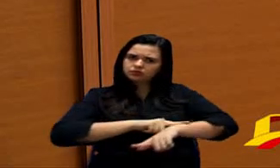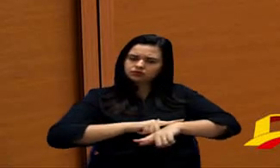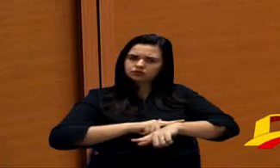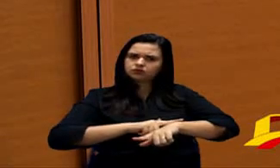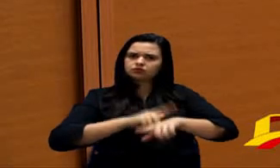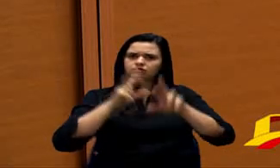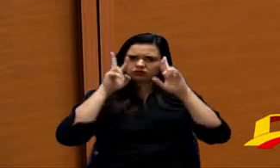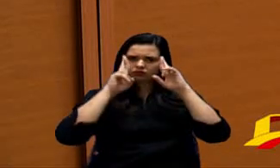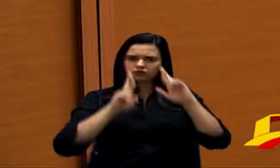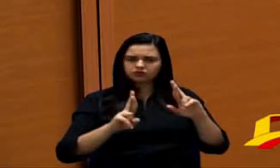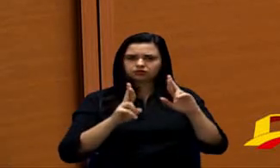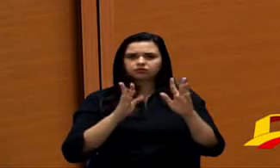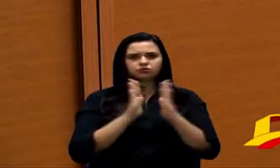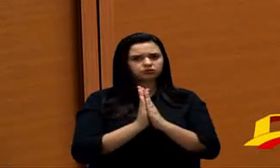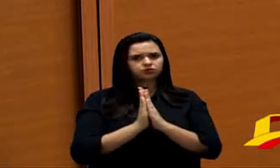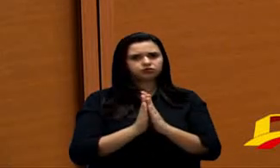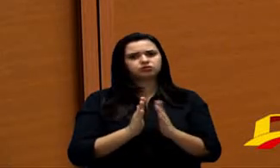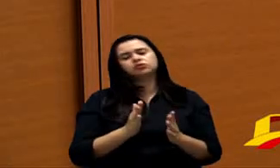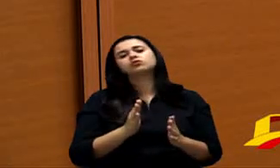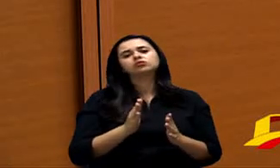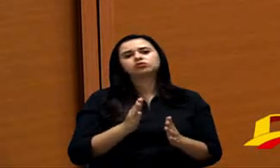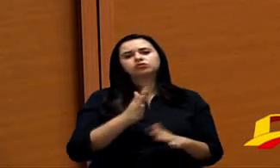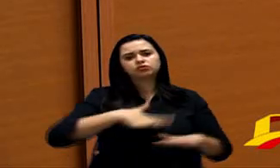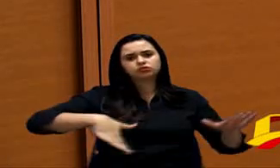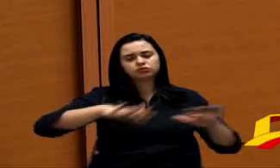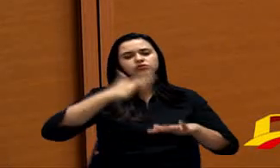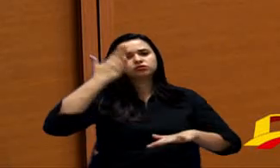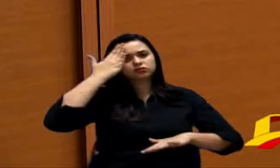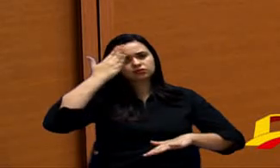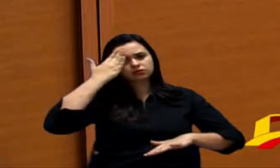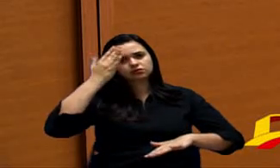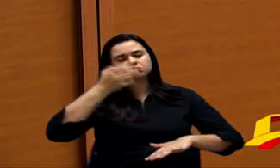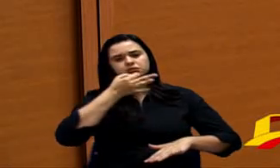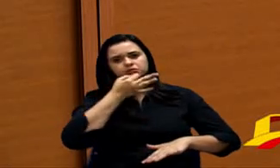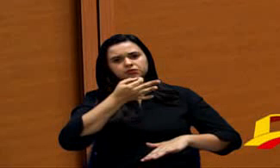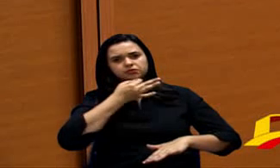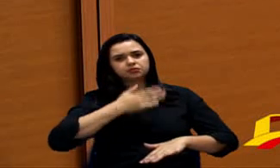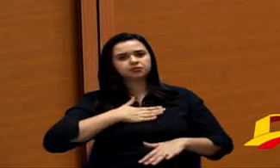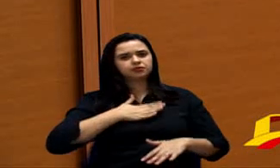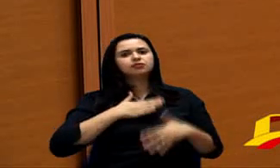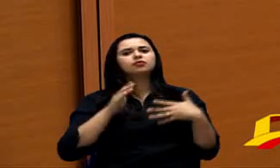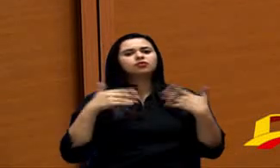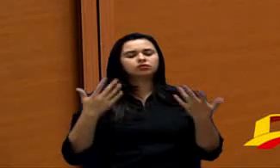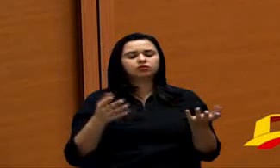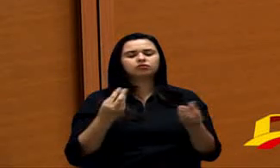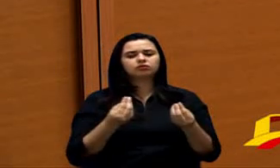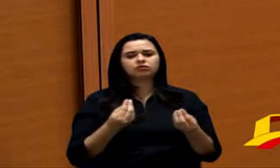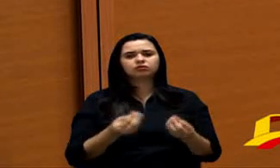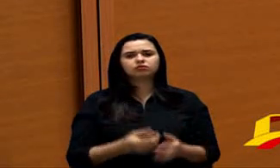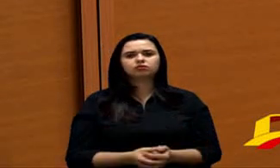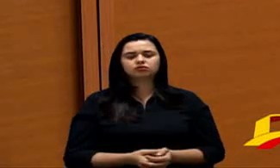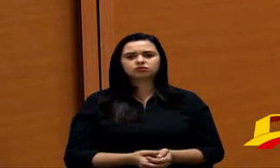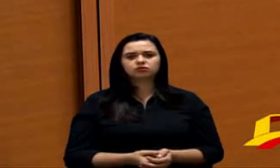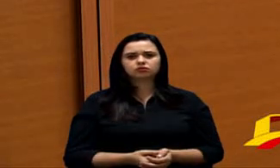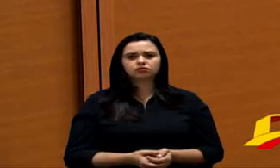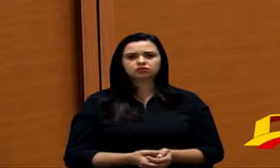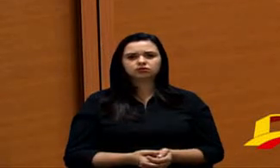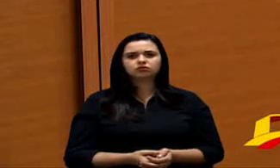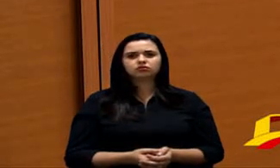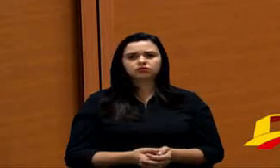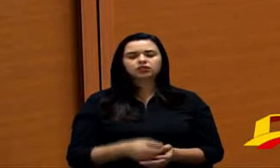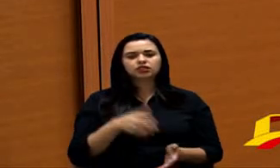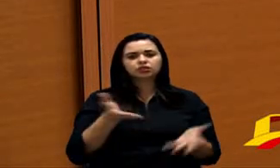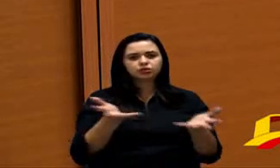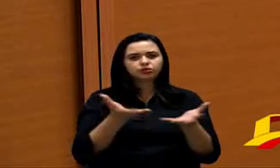E todos sabem aqui também a minha opinião, mas eu estou aqui hoje para que a gente possa ouvir a